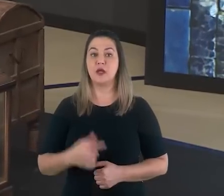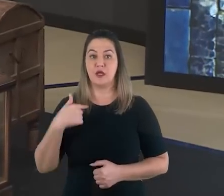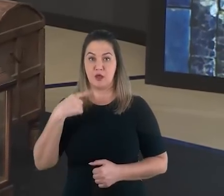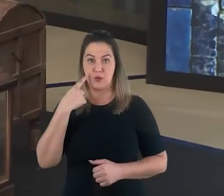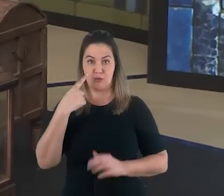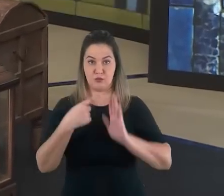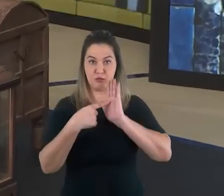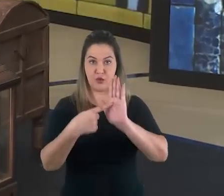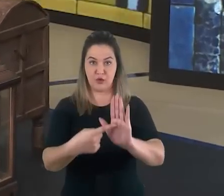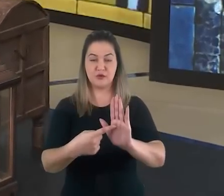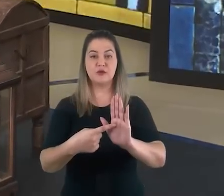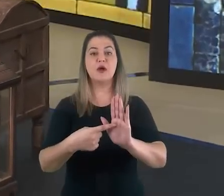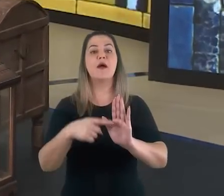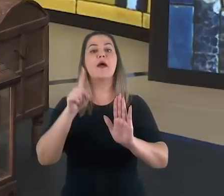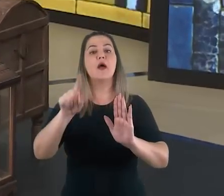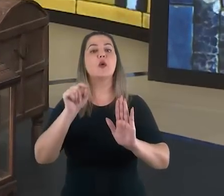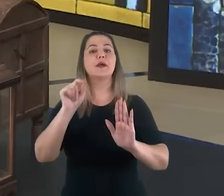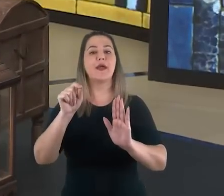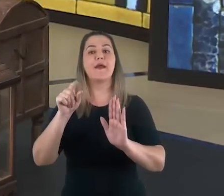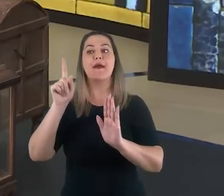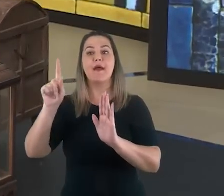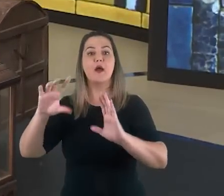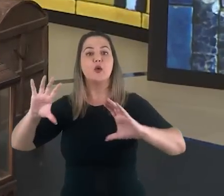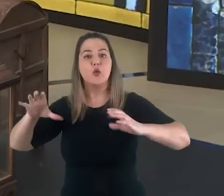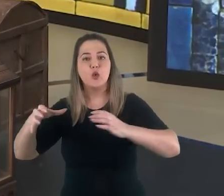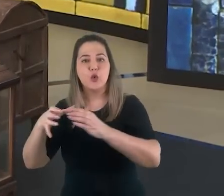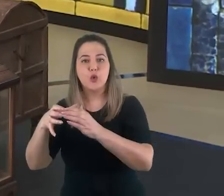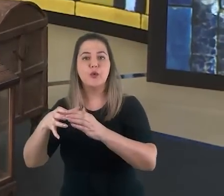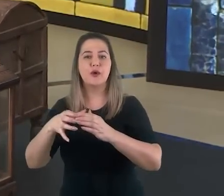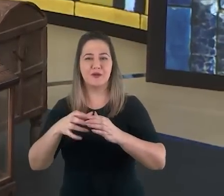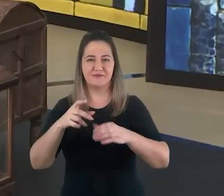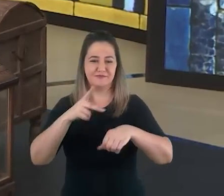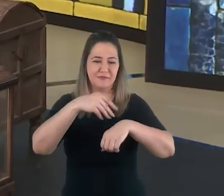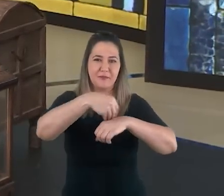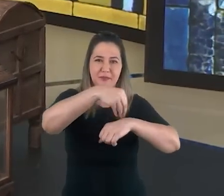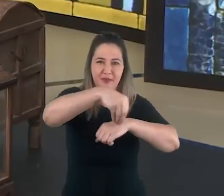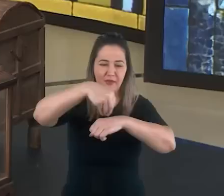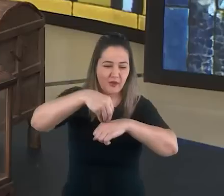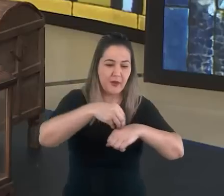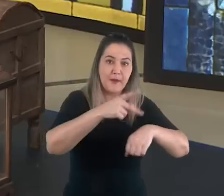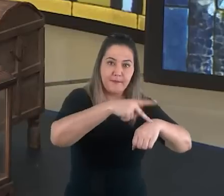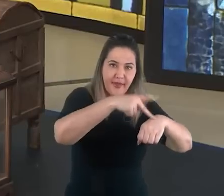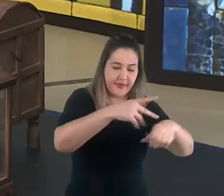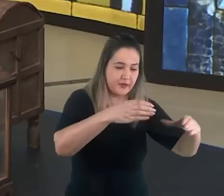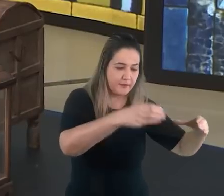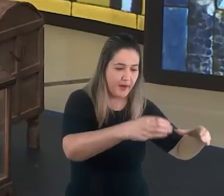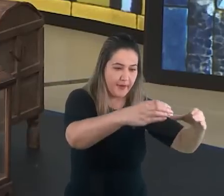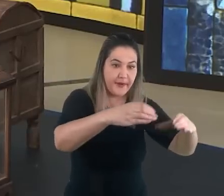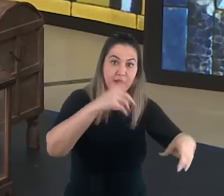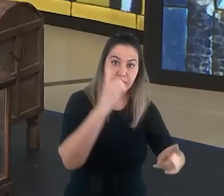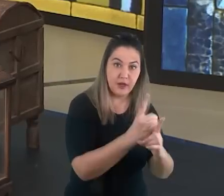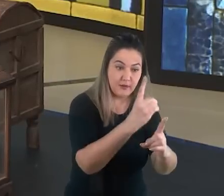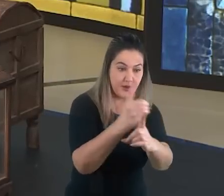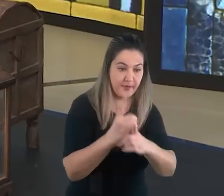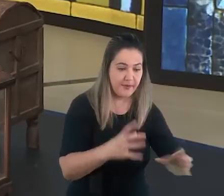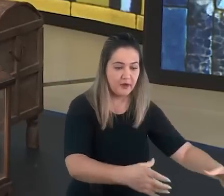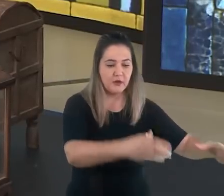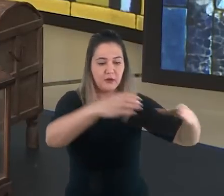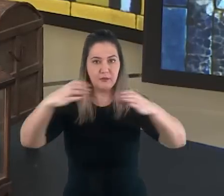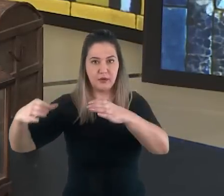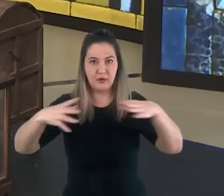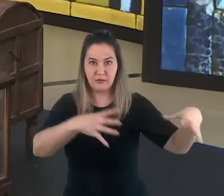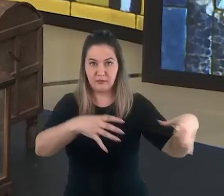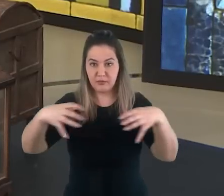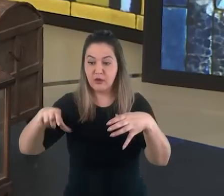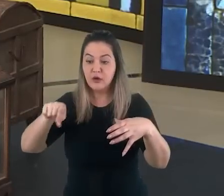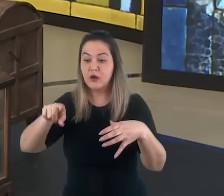vocês trata de um grupo de inscrições em tabletes cuneiformes que foram transliterados e traduzidos. Esses tabletes